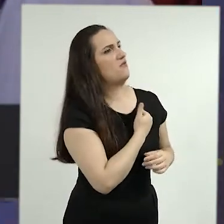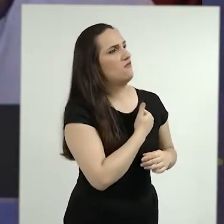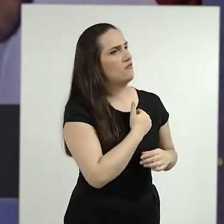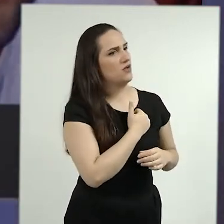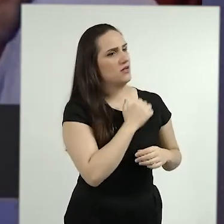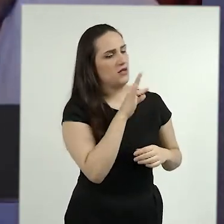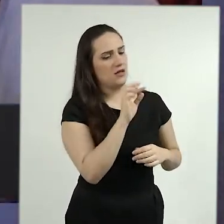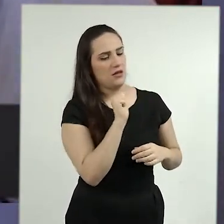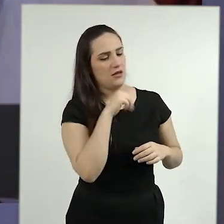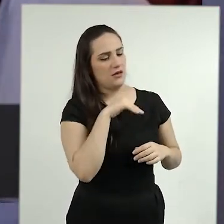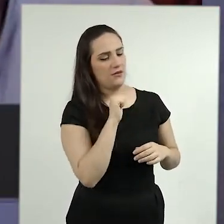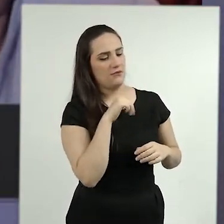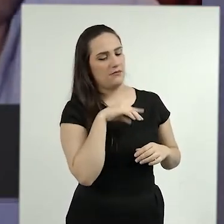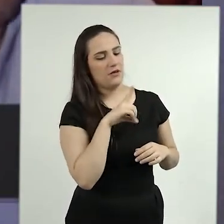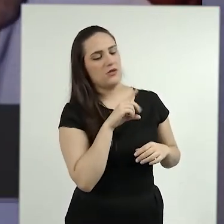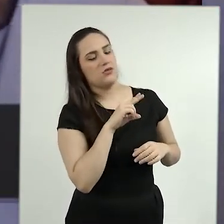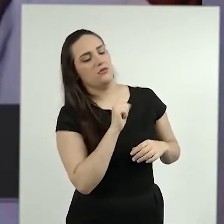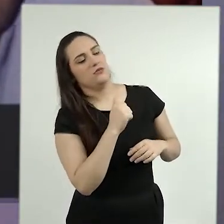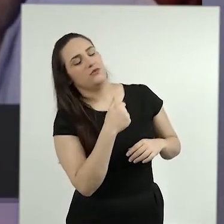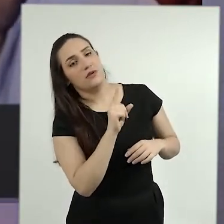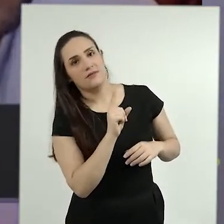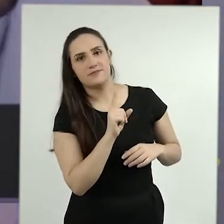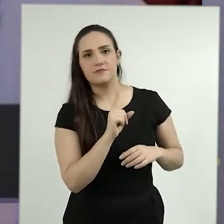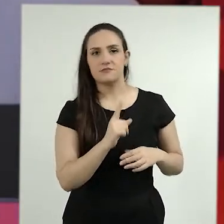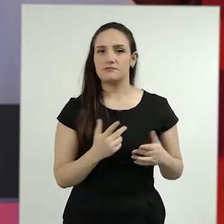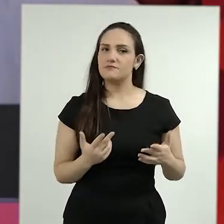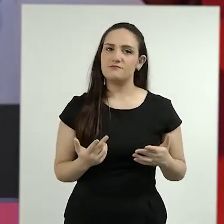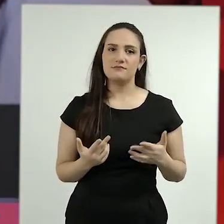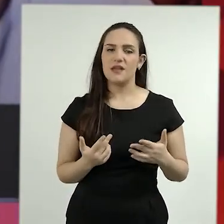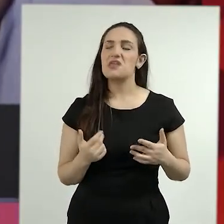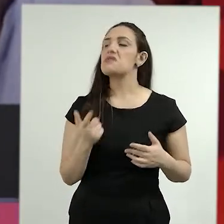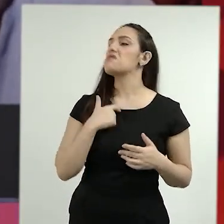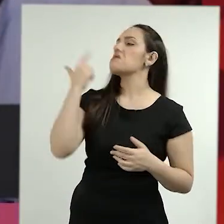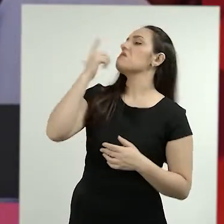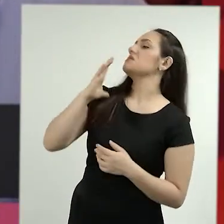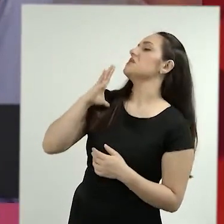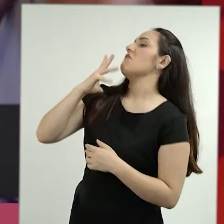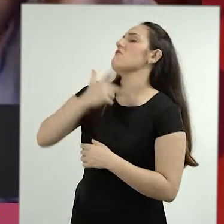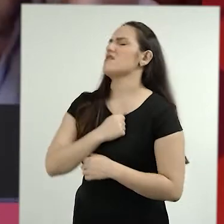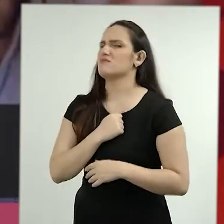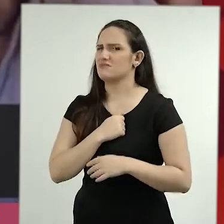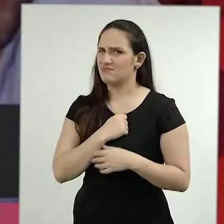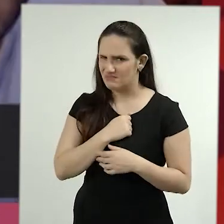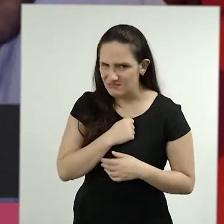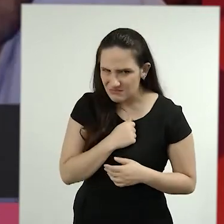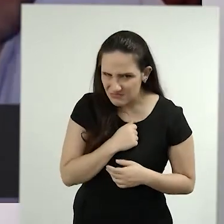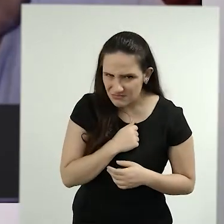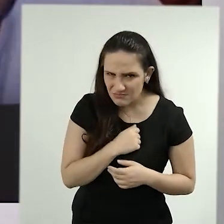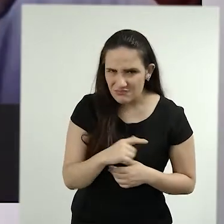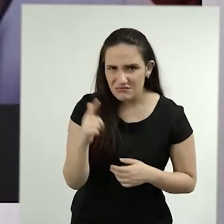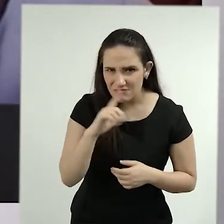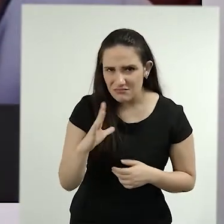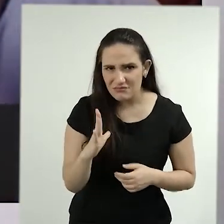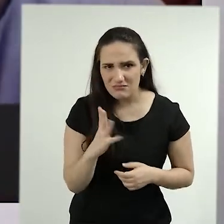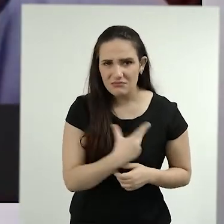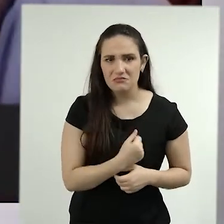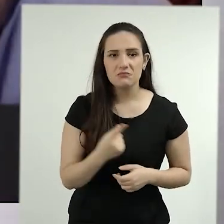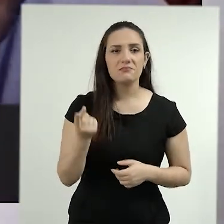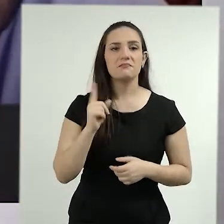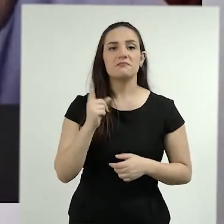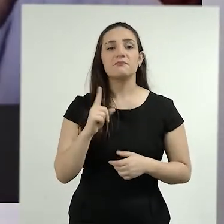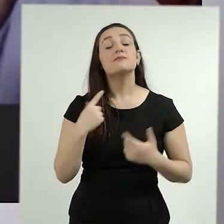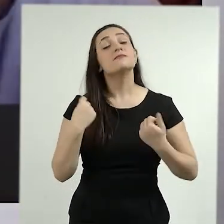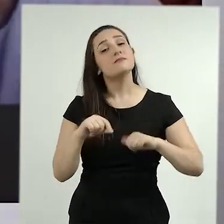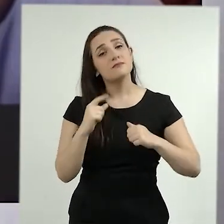salvo... Não existe. A pessoa que fala isso, ou a ONG que fala isso, ou a instituição de pesquisa que fala isso, você pode desconfiar, porque não existe. Ela tem que